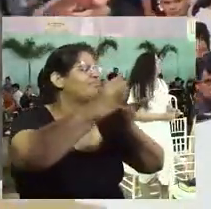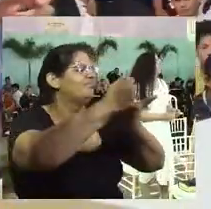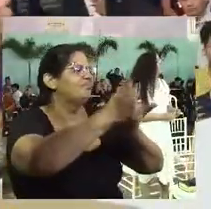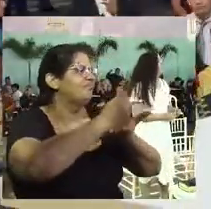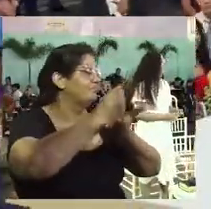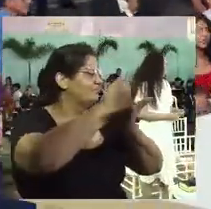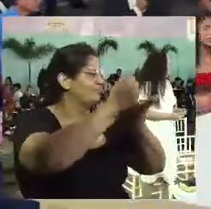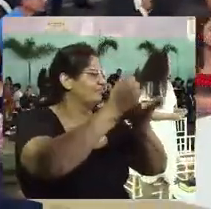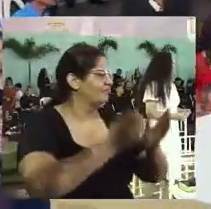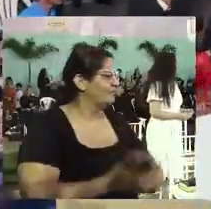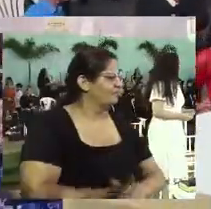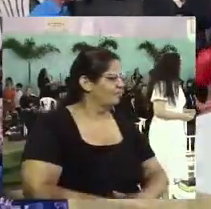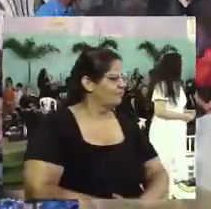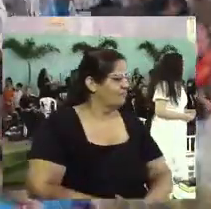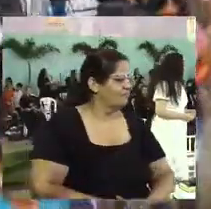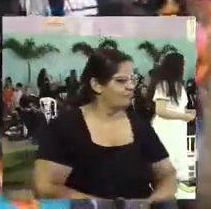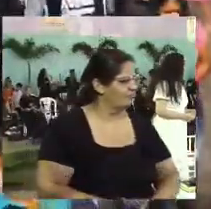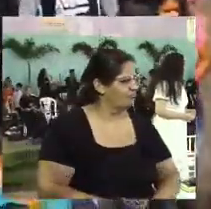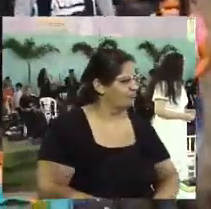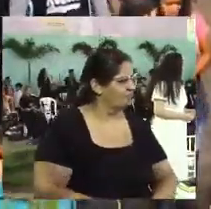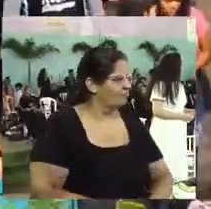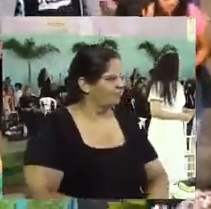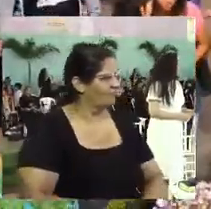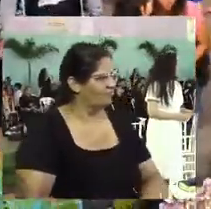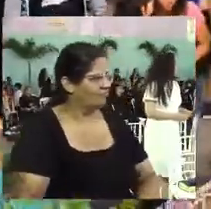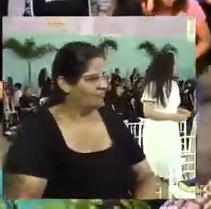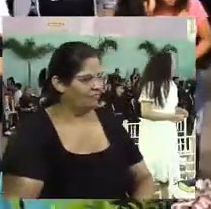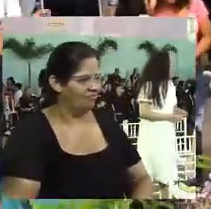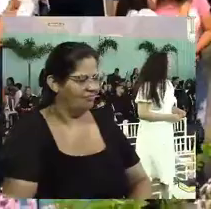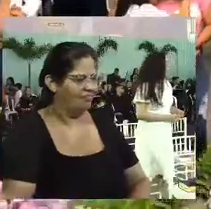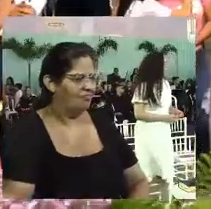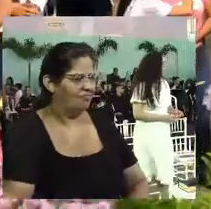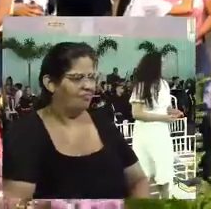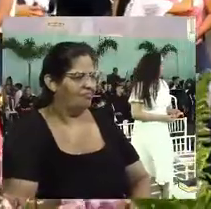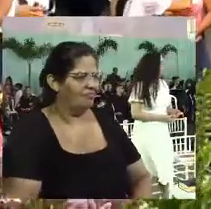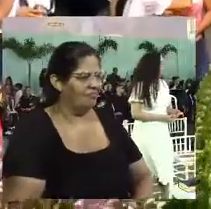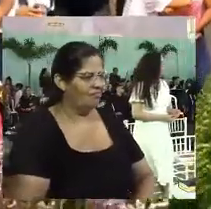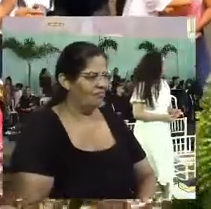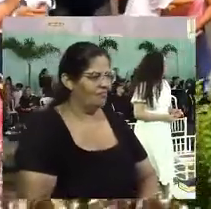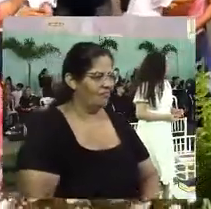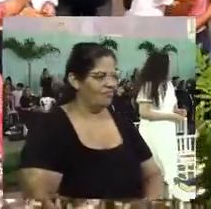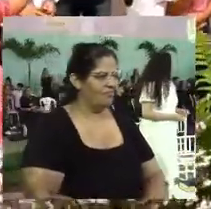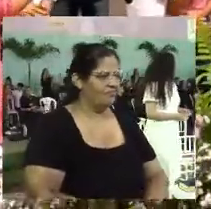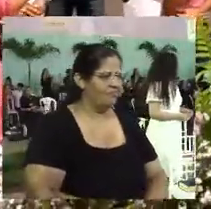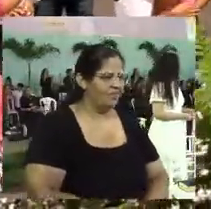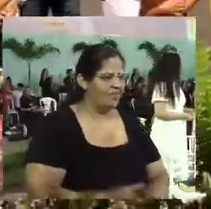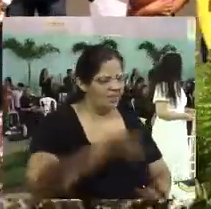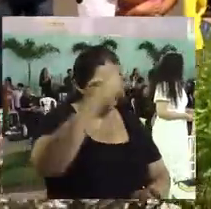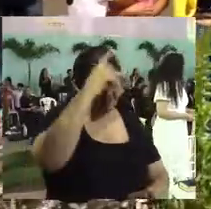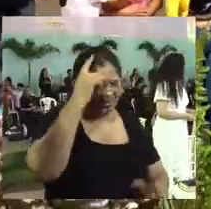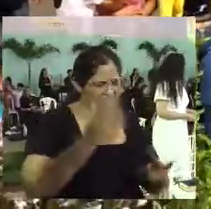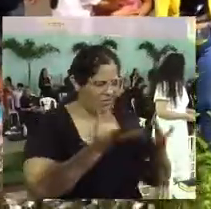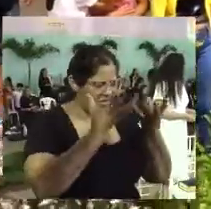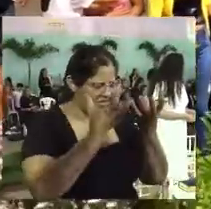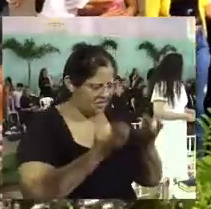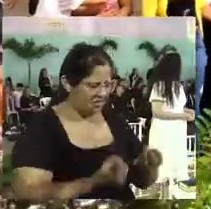foram pregar no centro de prostituição essa equipe que saiu aqui ela aceitou Jesus lá